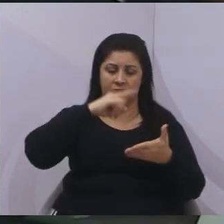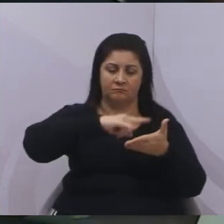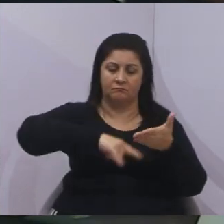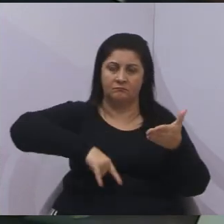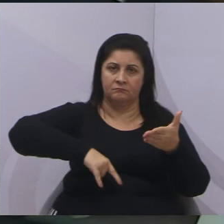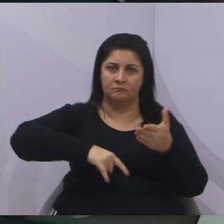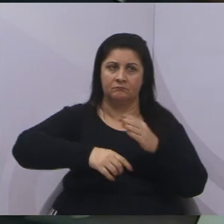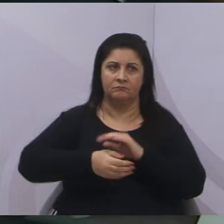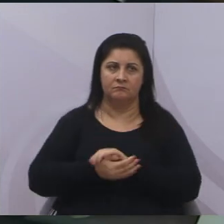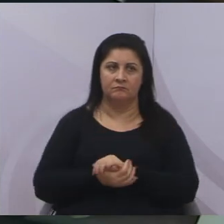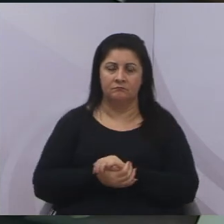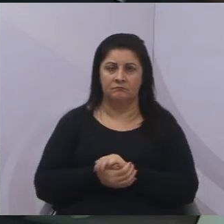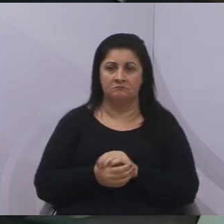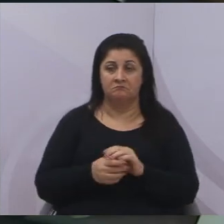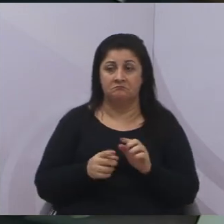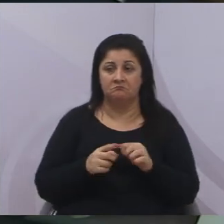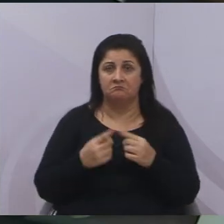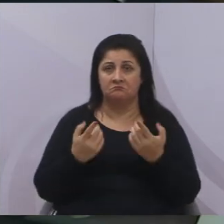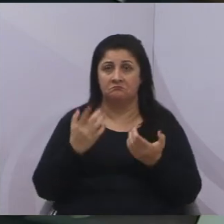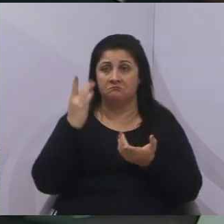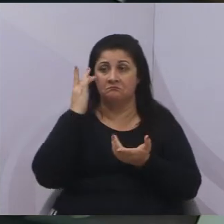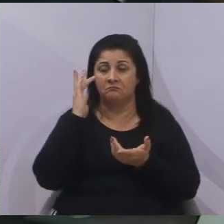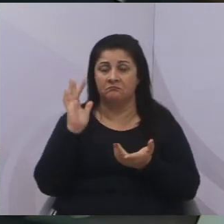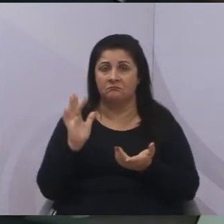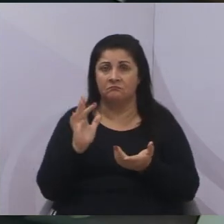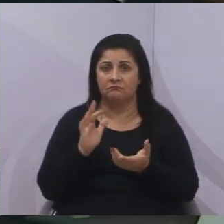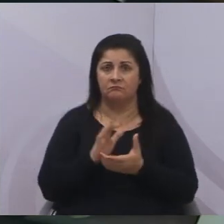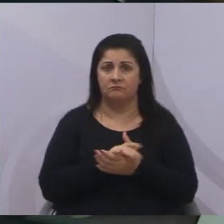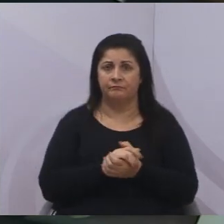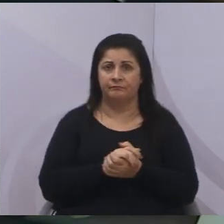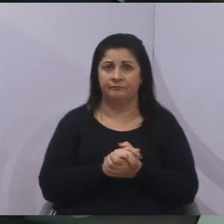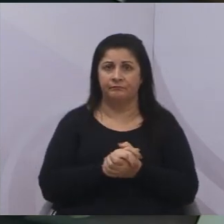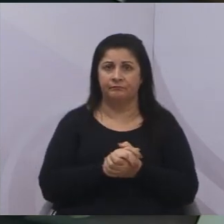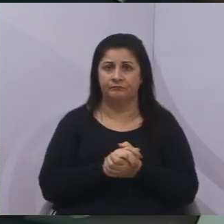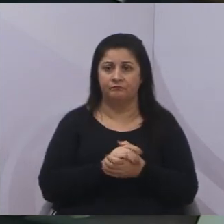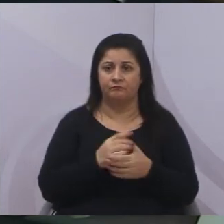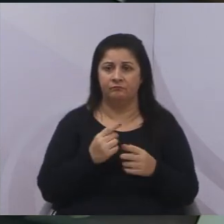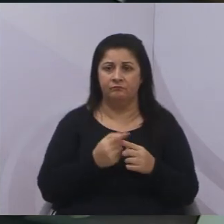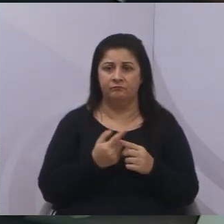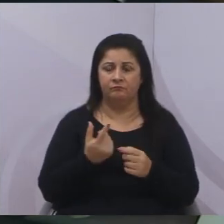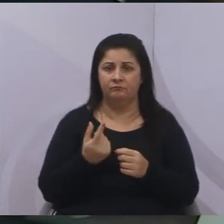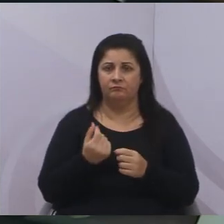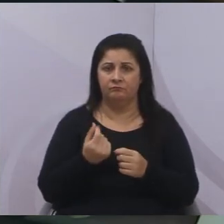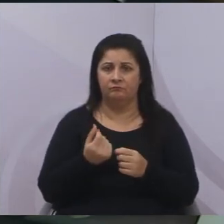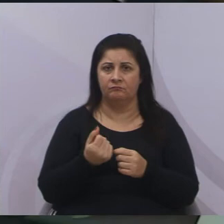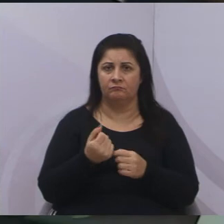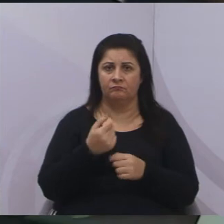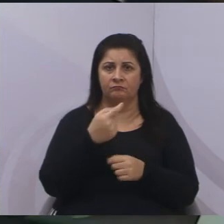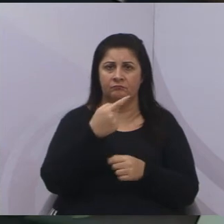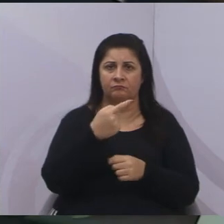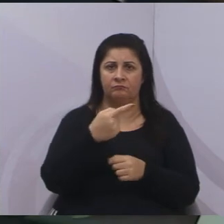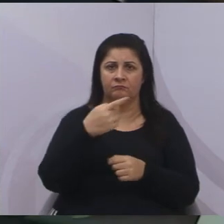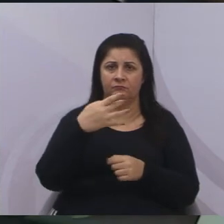Infelizmente, eu não acredito que seja apenas pelo valor, porque R$